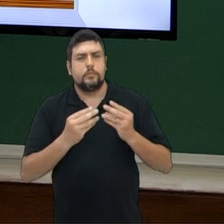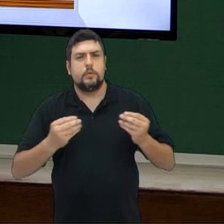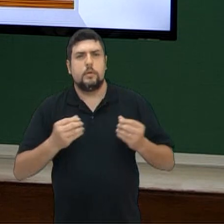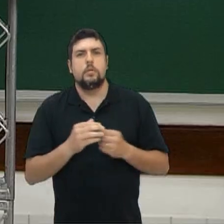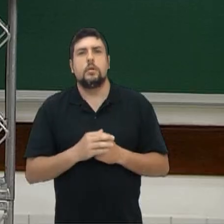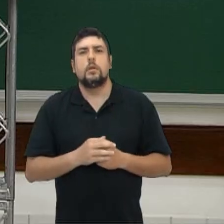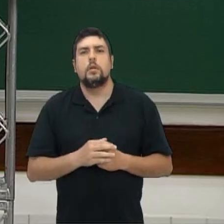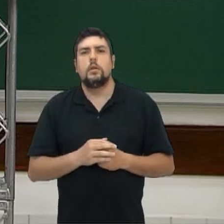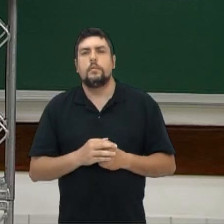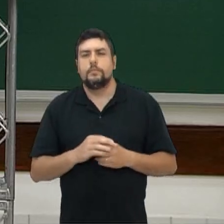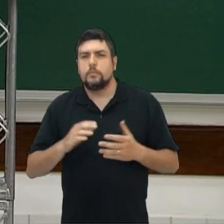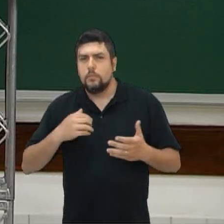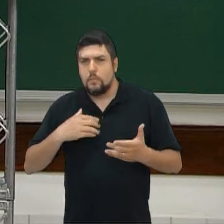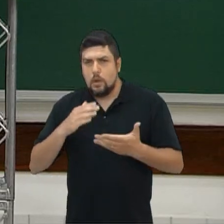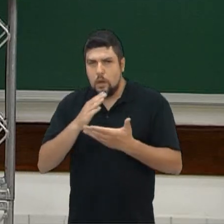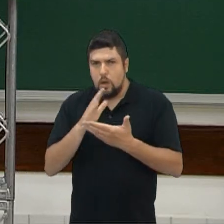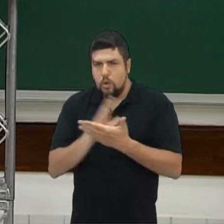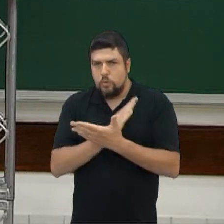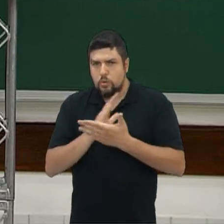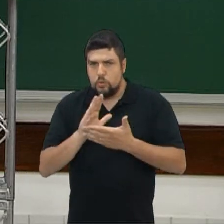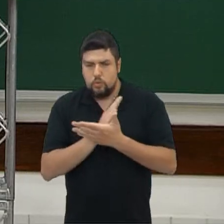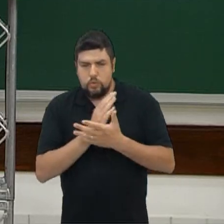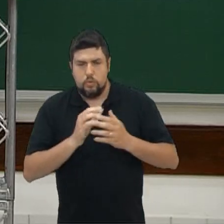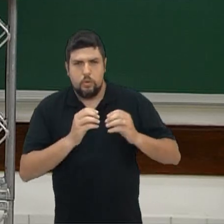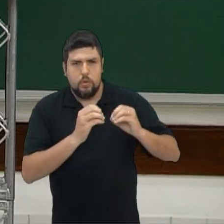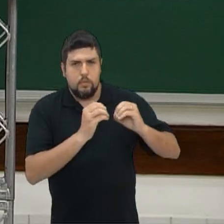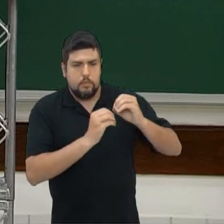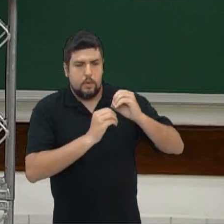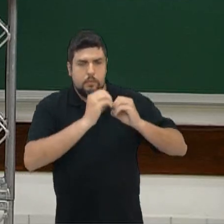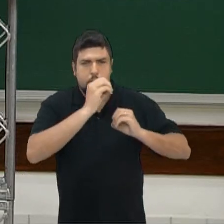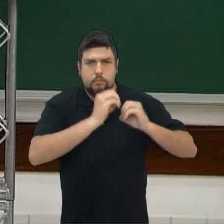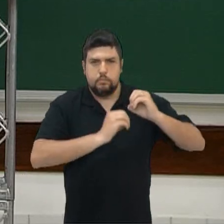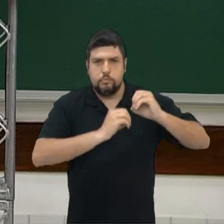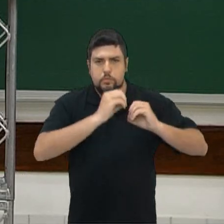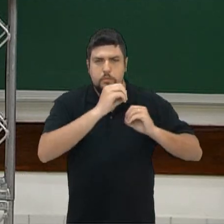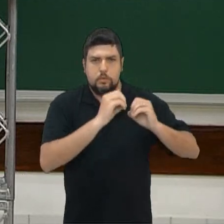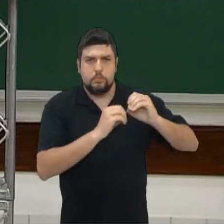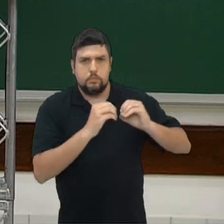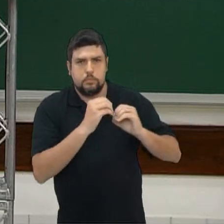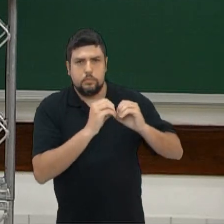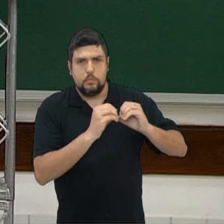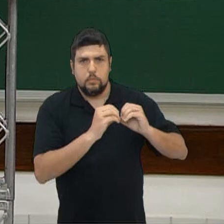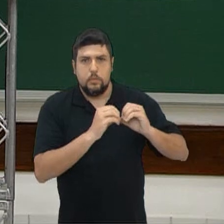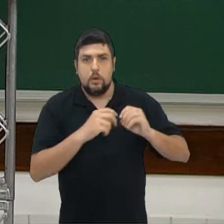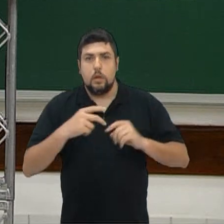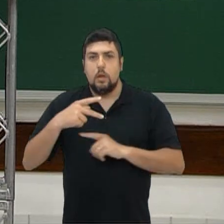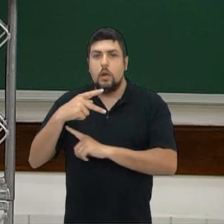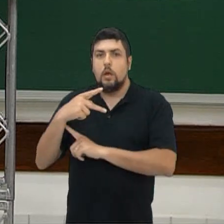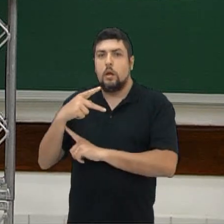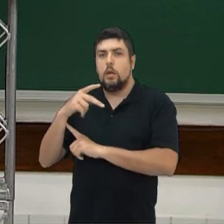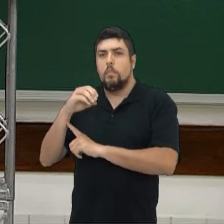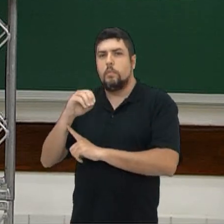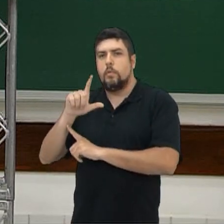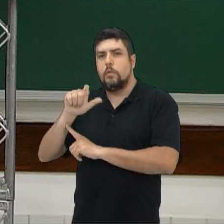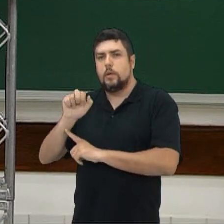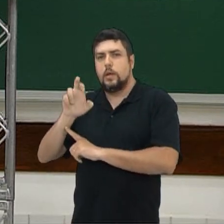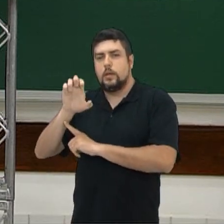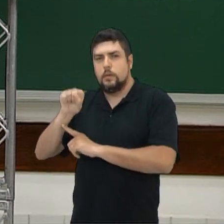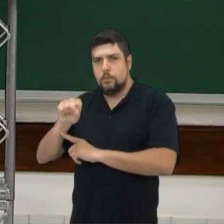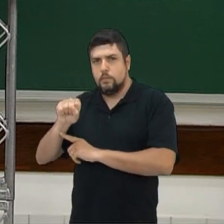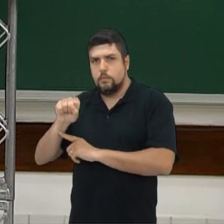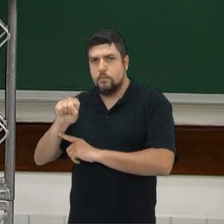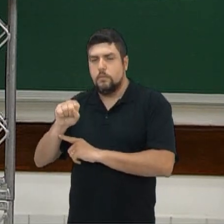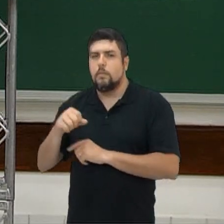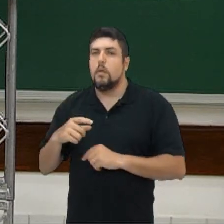moleculares. Existem moléculas que nós chamamos de moléculas polares e existem as